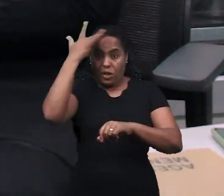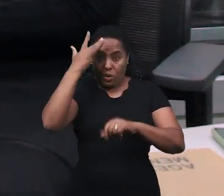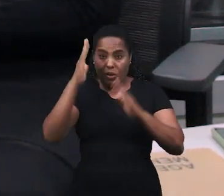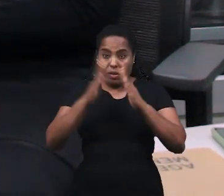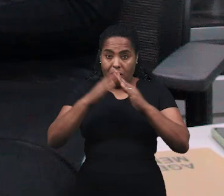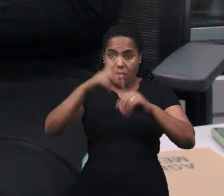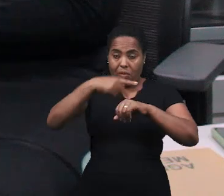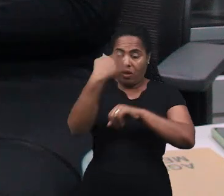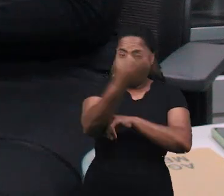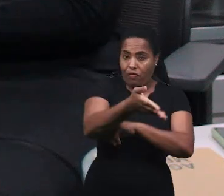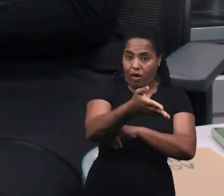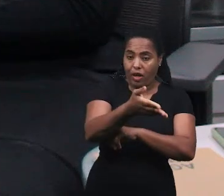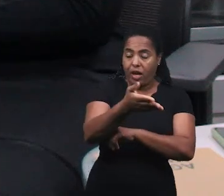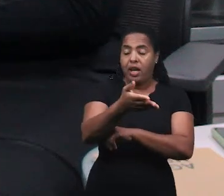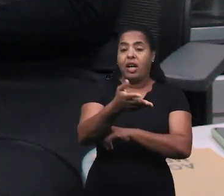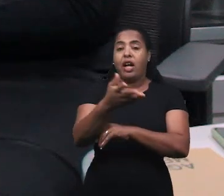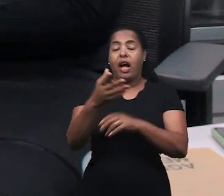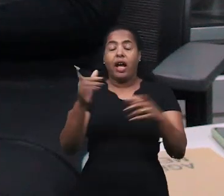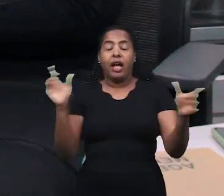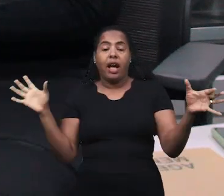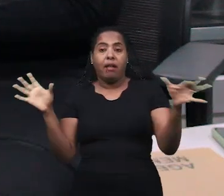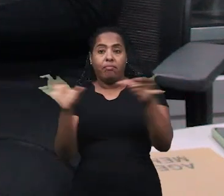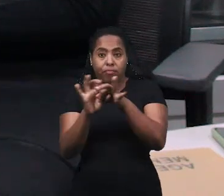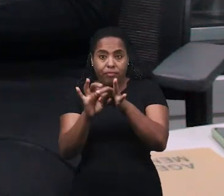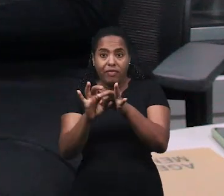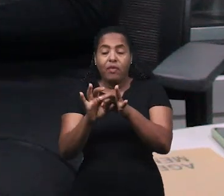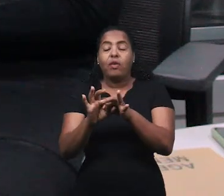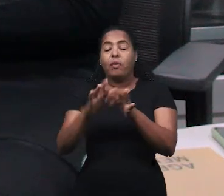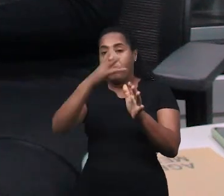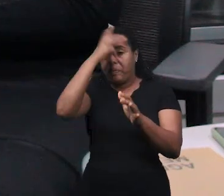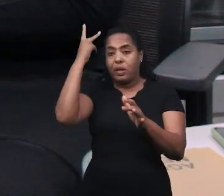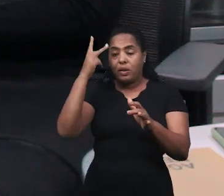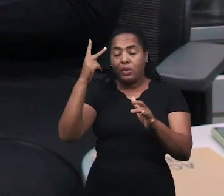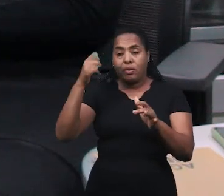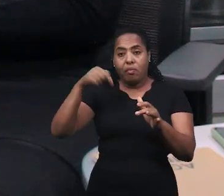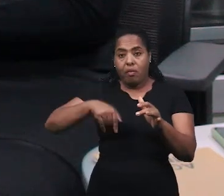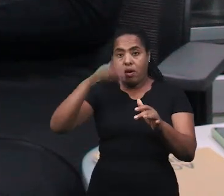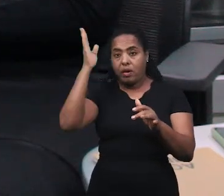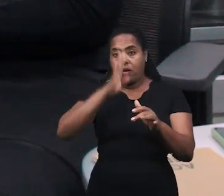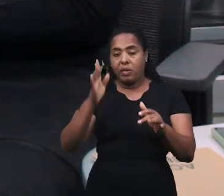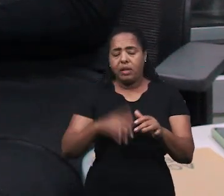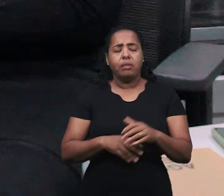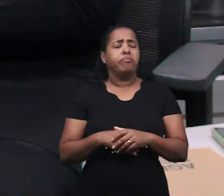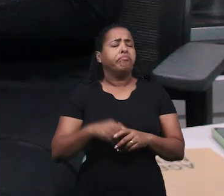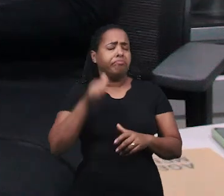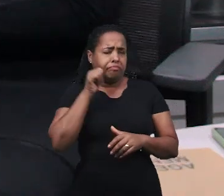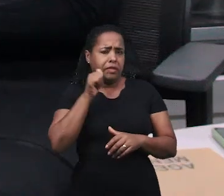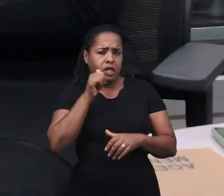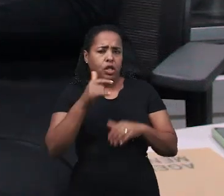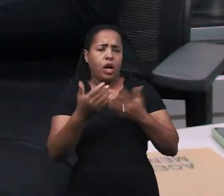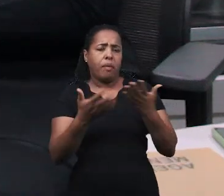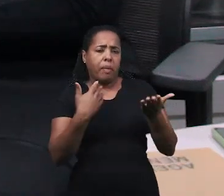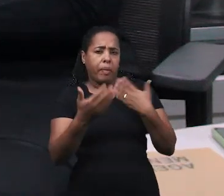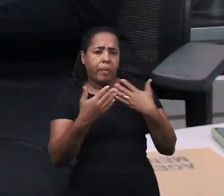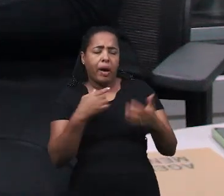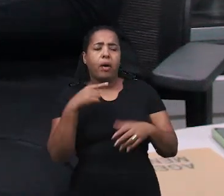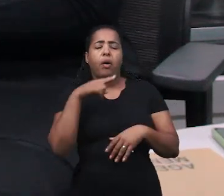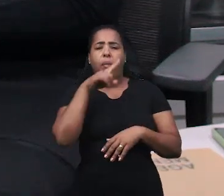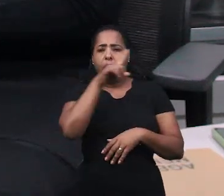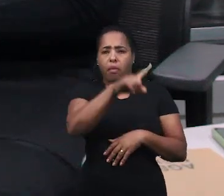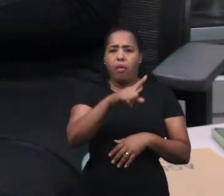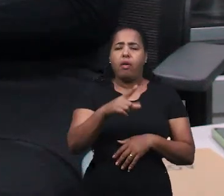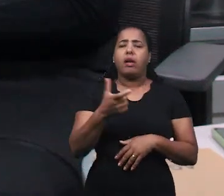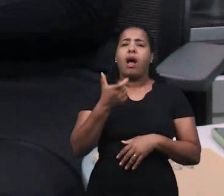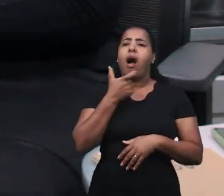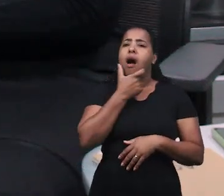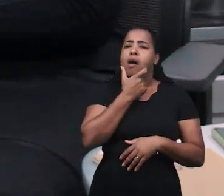Brasil. Sim. Certa vez eu conversei com uma senhora que me disse o seguinte: ela mora na Inglaterra, ou ela morava na Inglaterra naquela época, e ela disse assim: